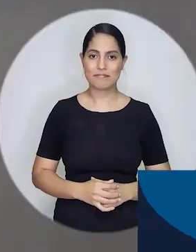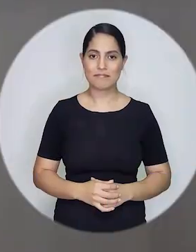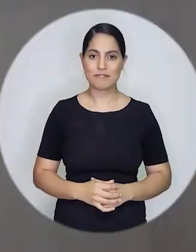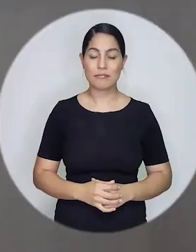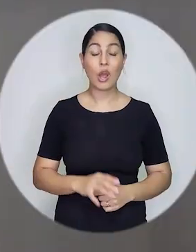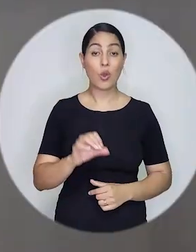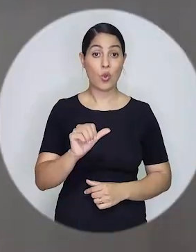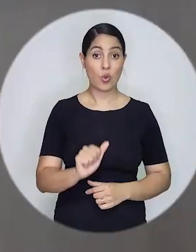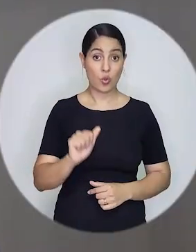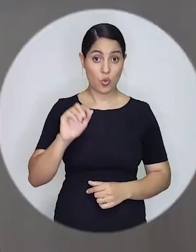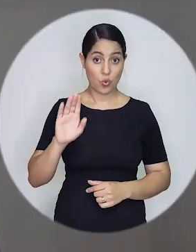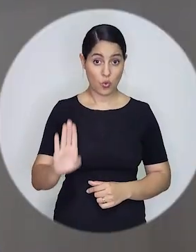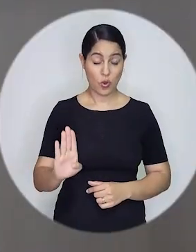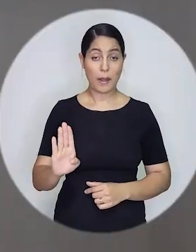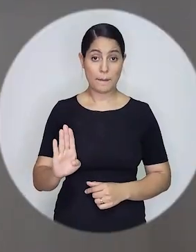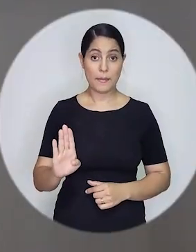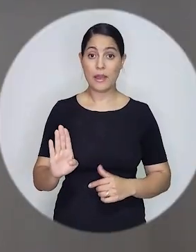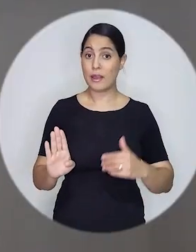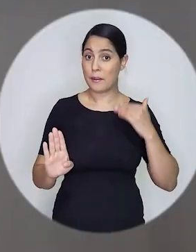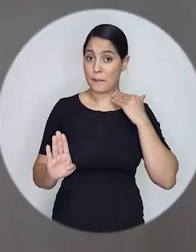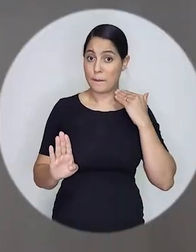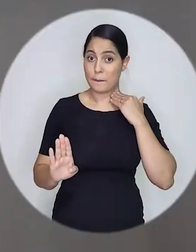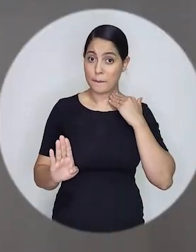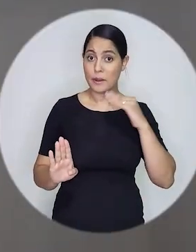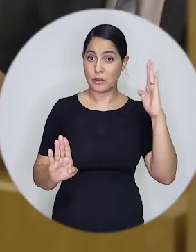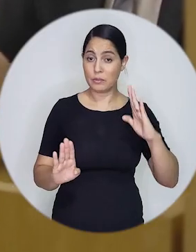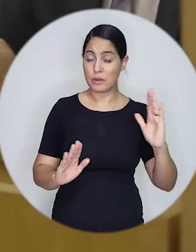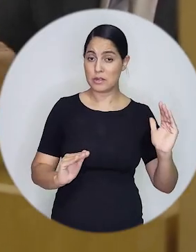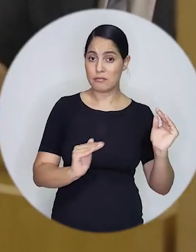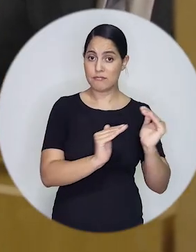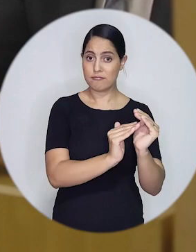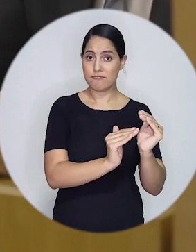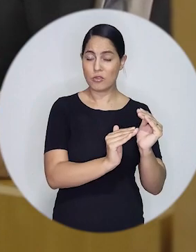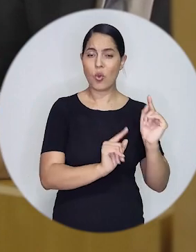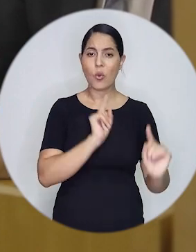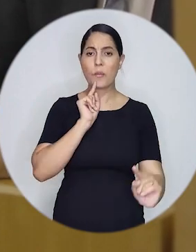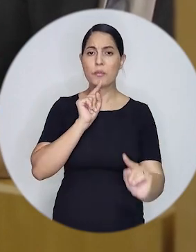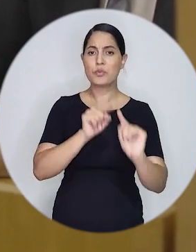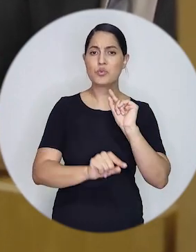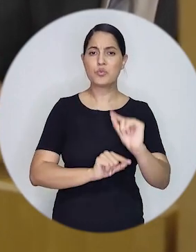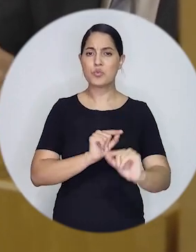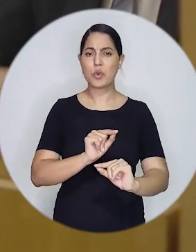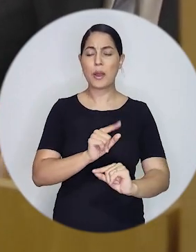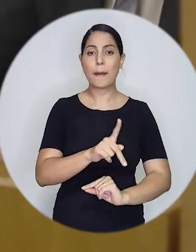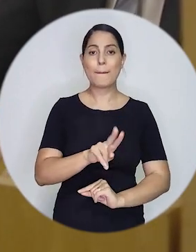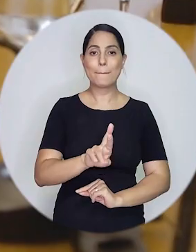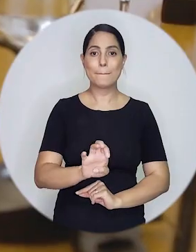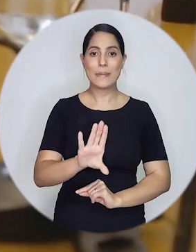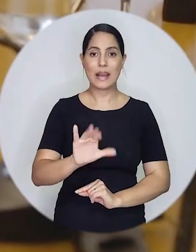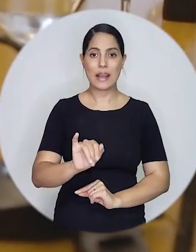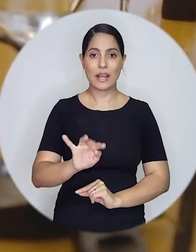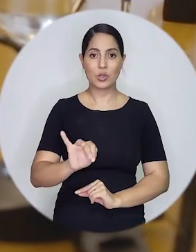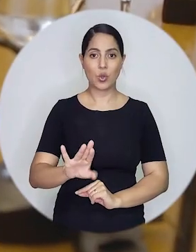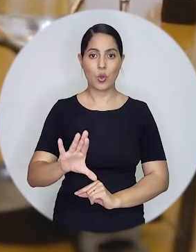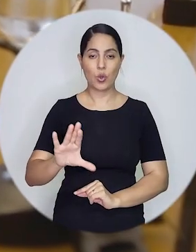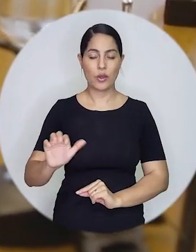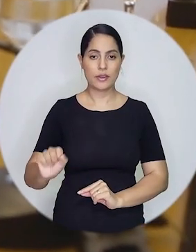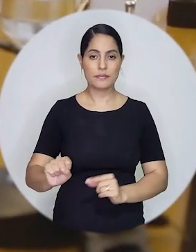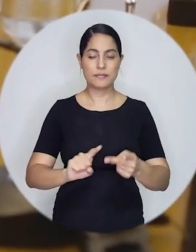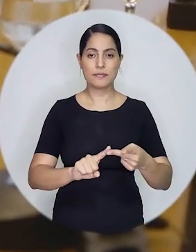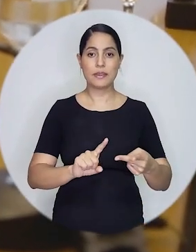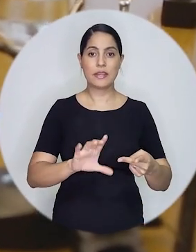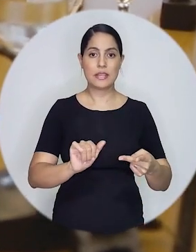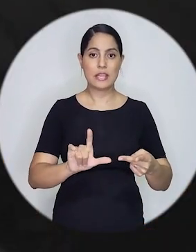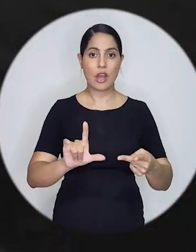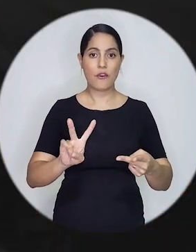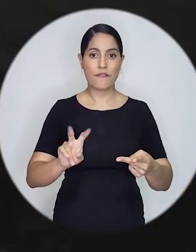A OAB Nacional recebeu representantes do Banco do Brasil para debater soluções e mais agilidade ao pagamento de precatórios